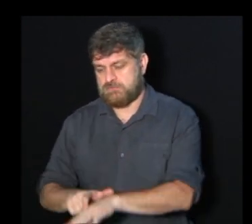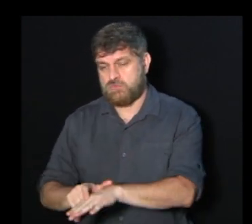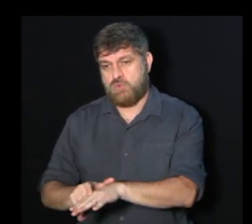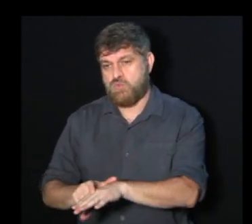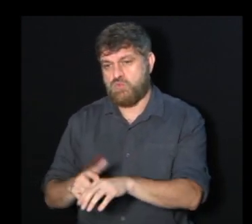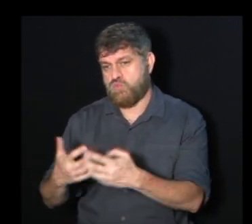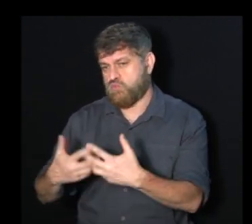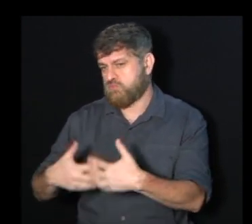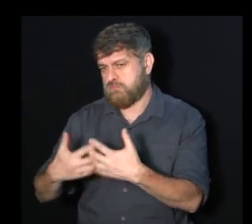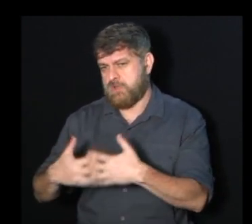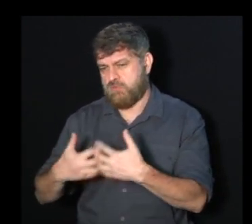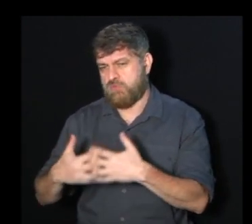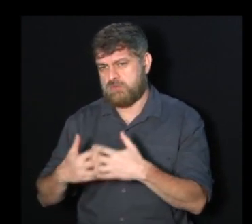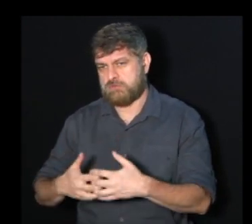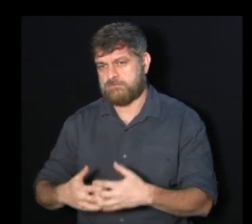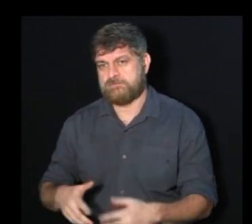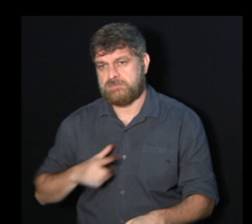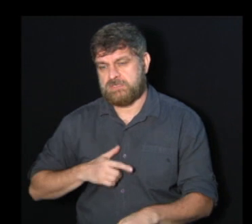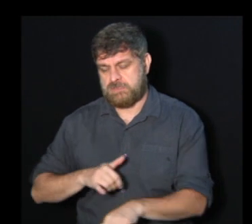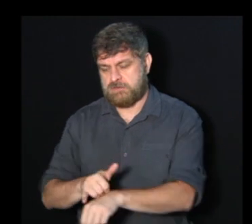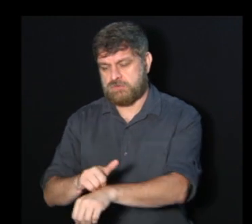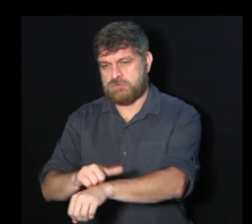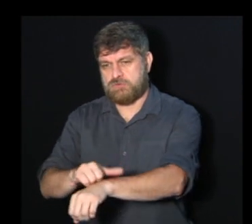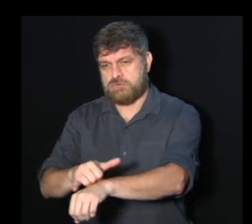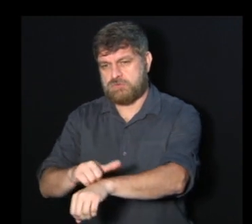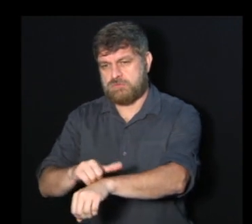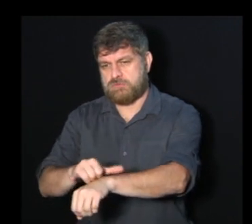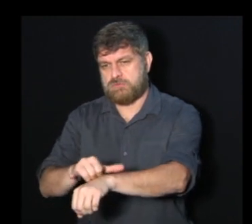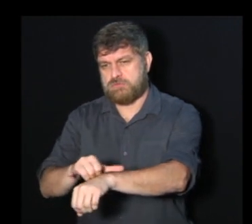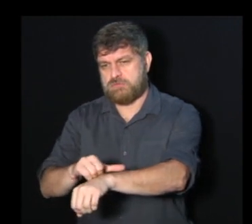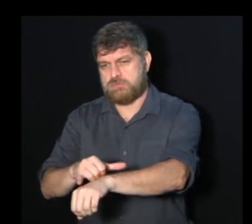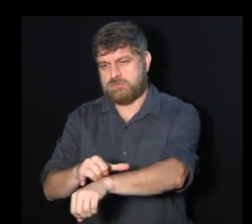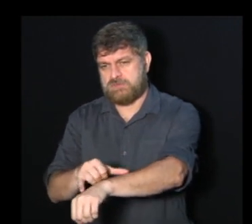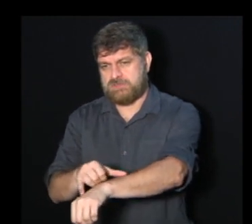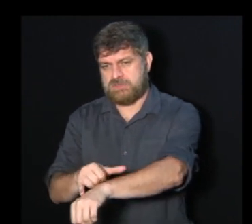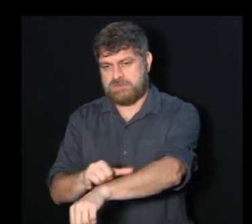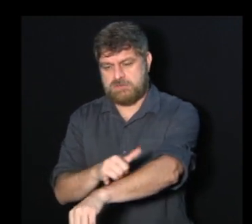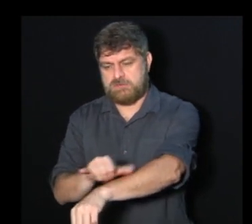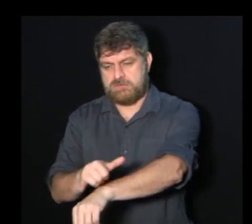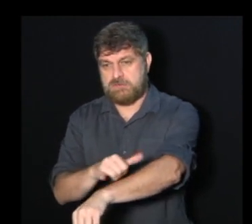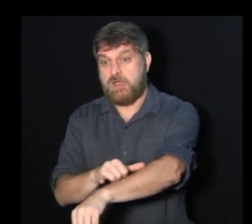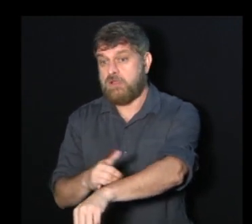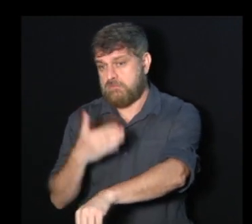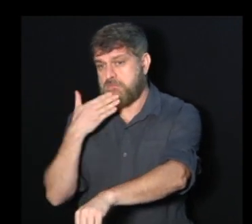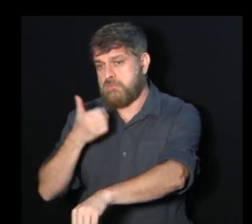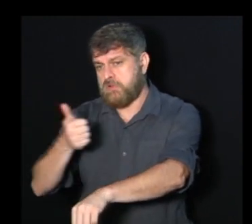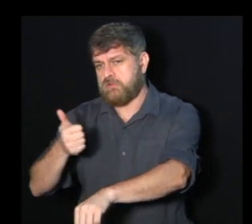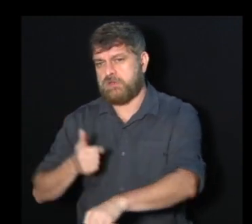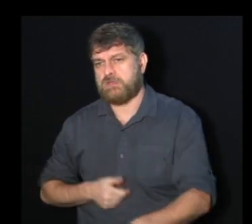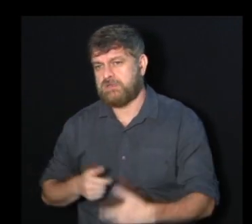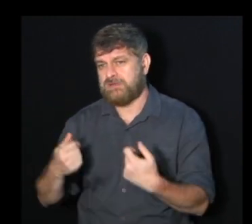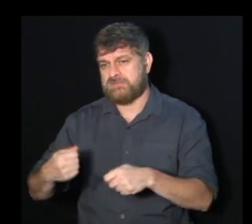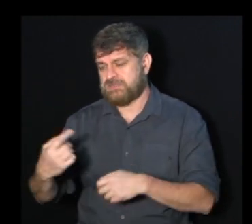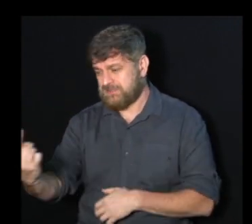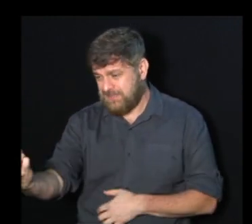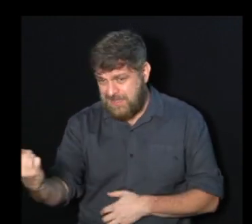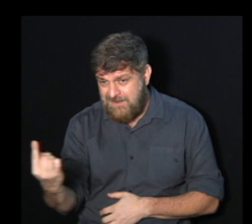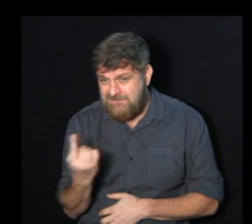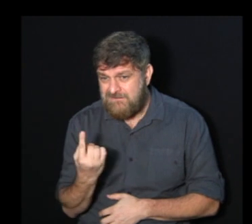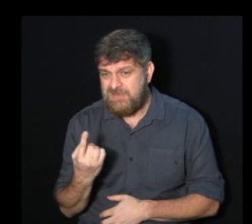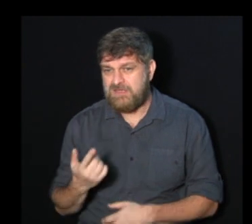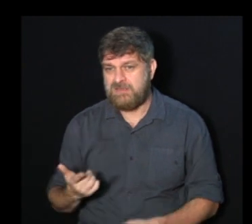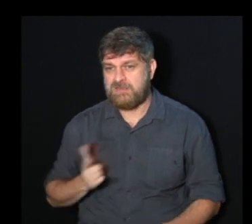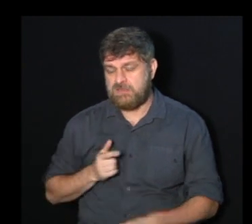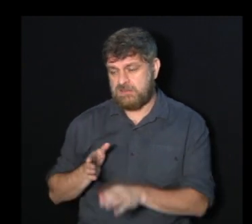nele, que ele vai automaticamente melhorar aquele quadro de dor que ele tem, ou ele não precisa vir até a fisioterapia,